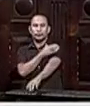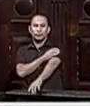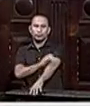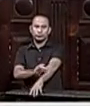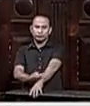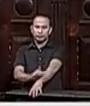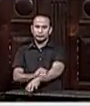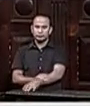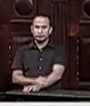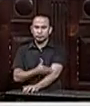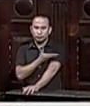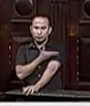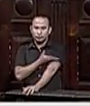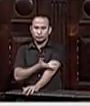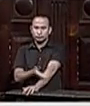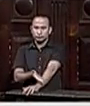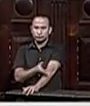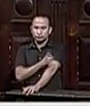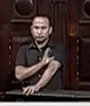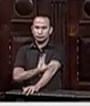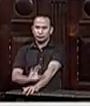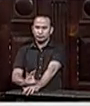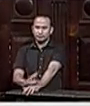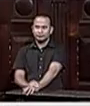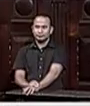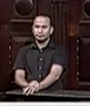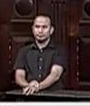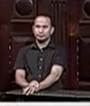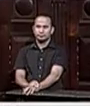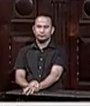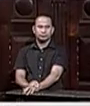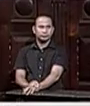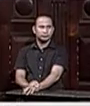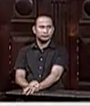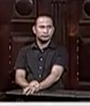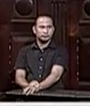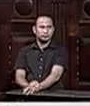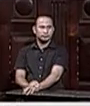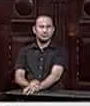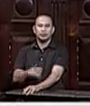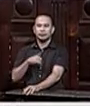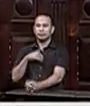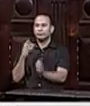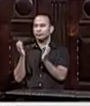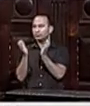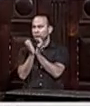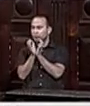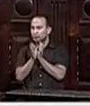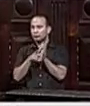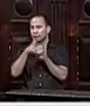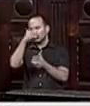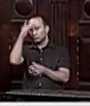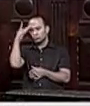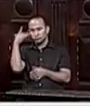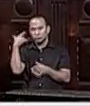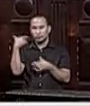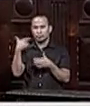origem no processo de implantação dos Centros Integrados de Educação Pública, os CIEPs, não